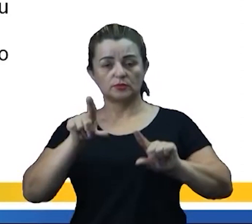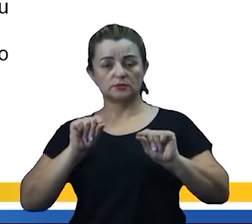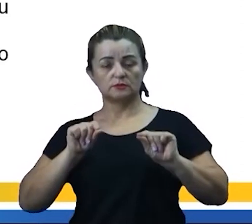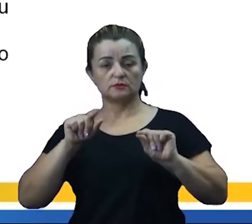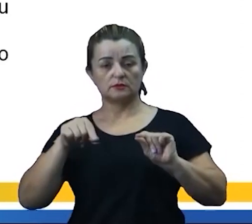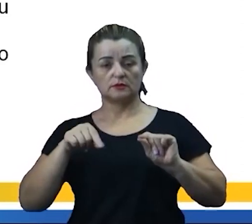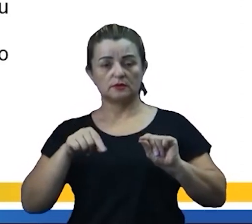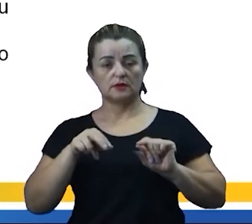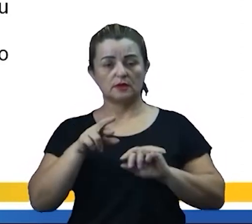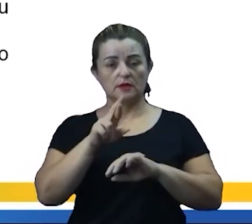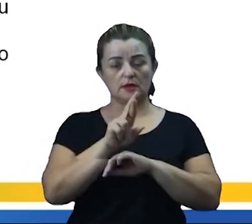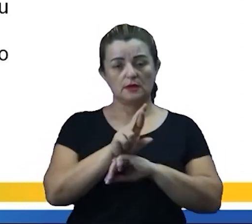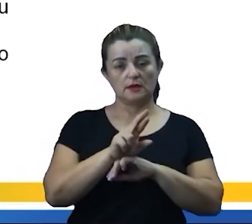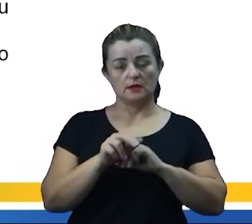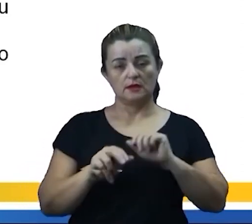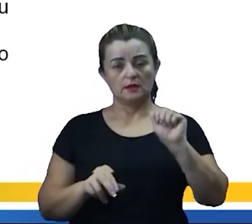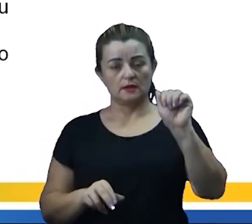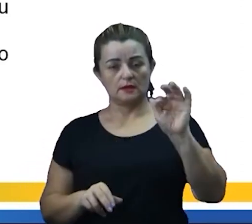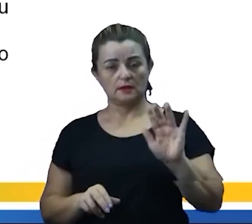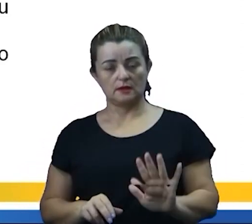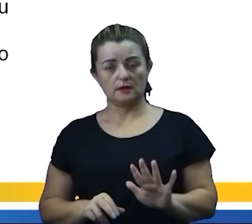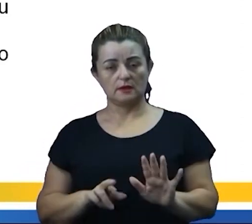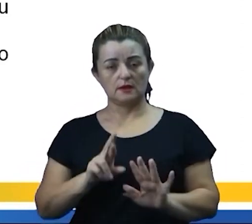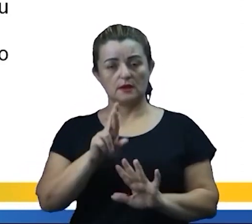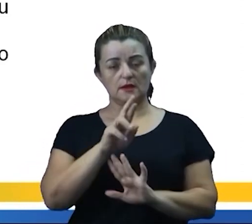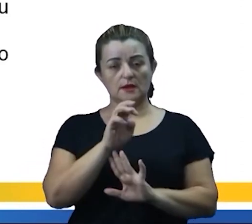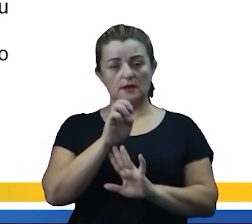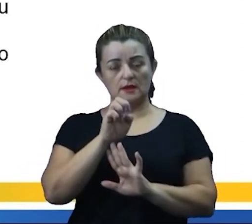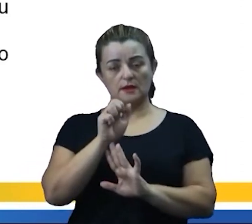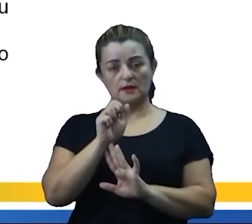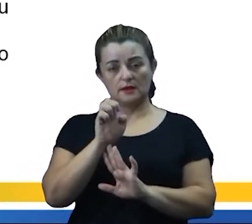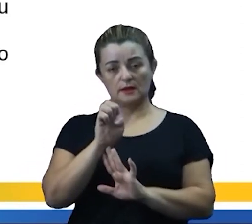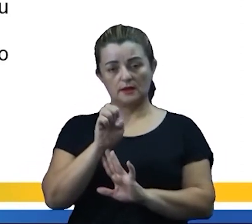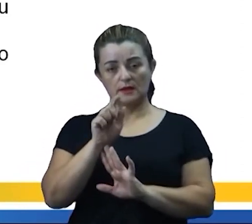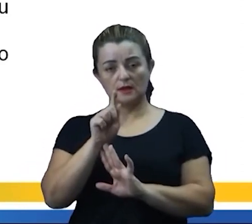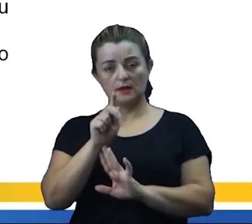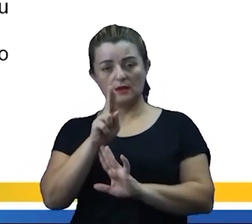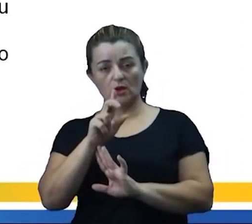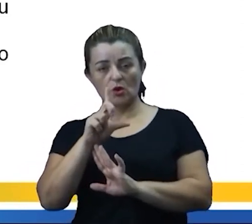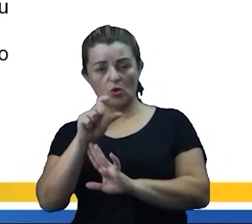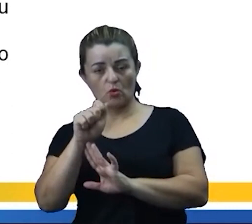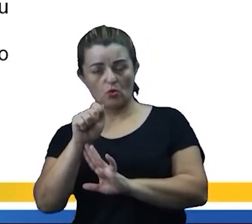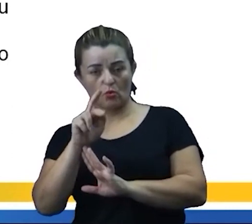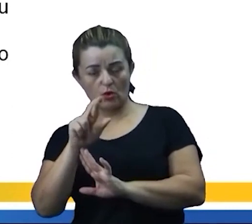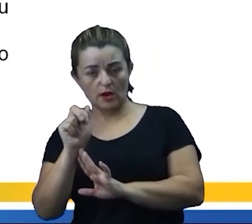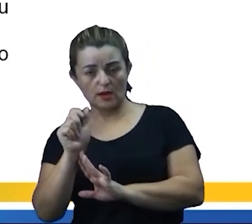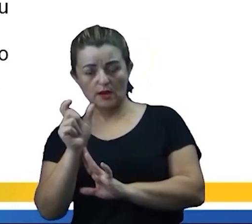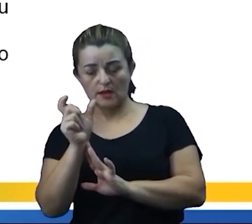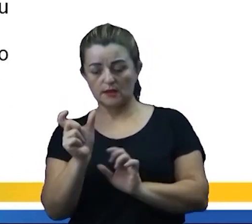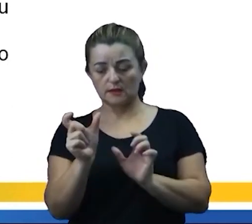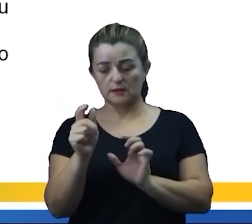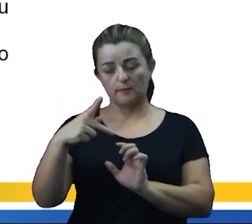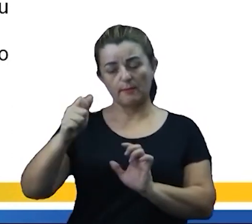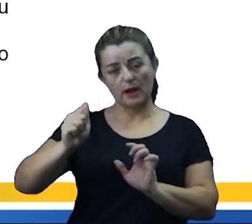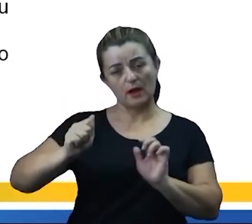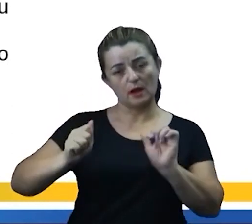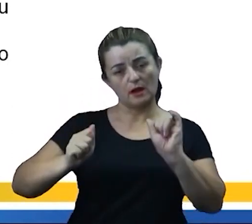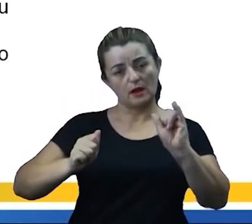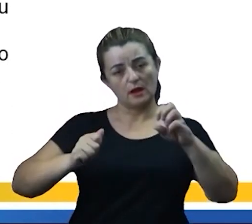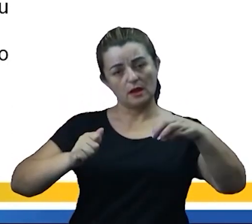é a regular alternativa temática entre versos pares e ímpares. Será que é isso que ele quis destacar, gente? A